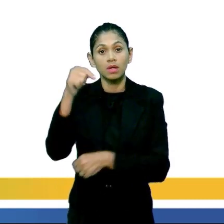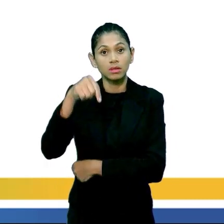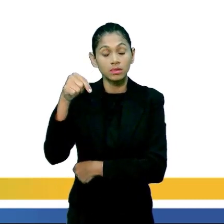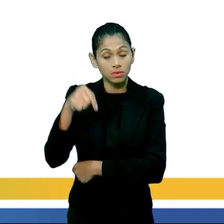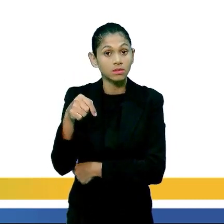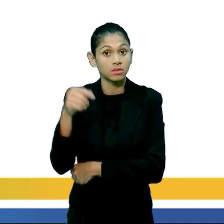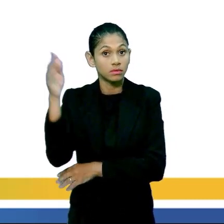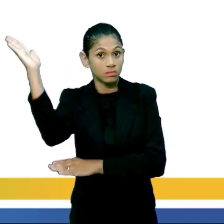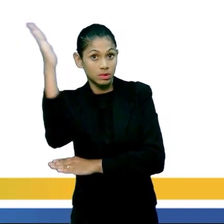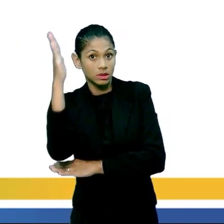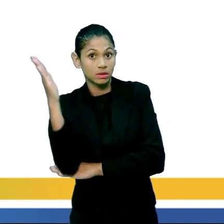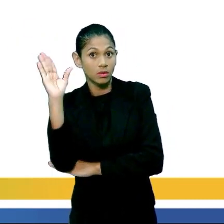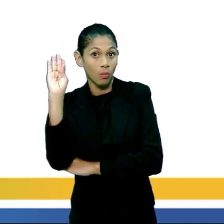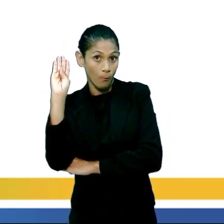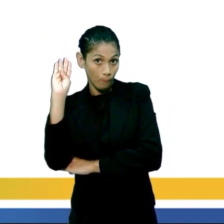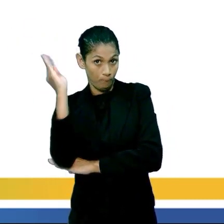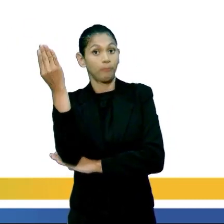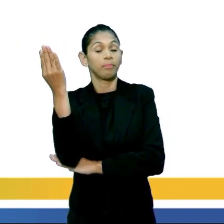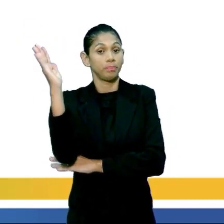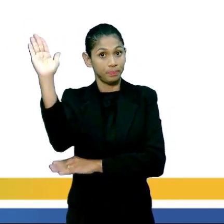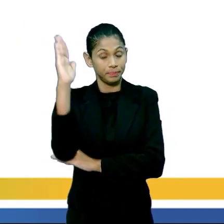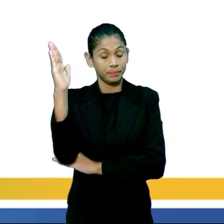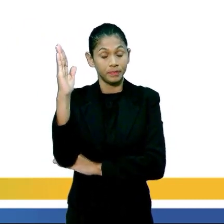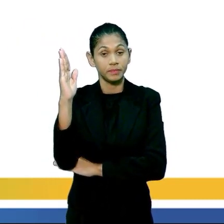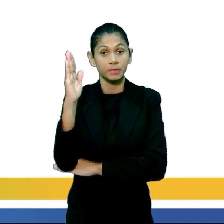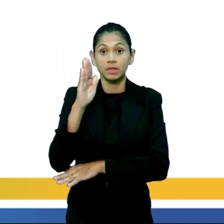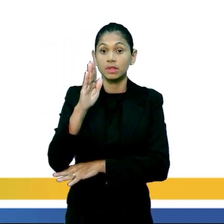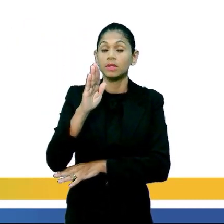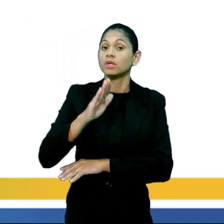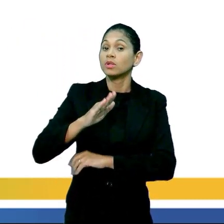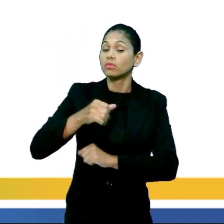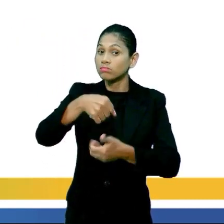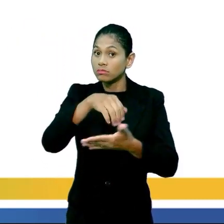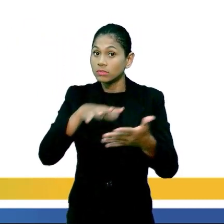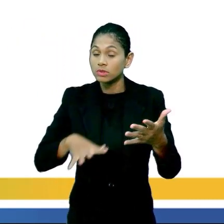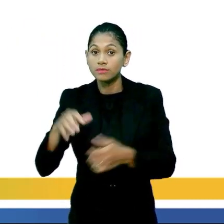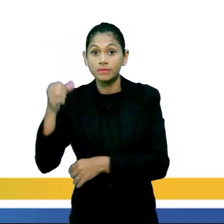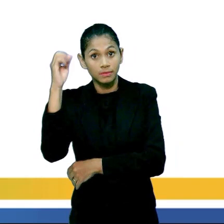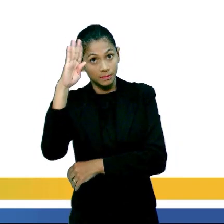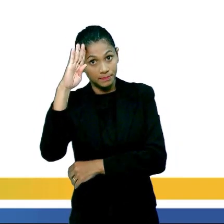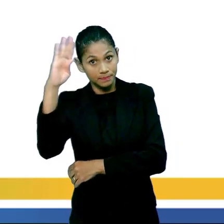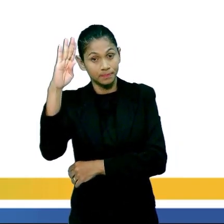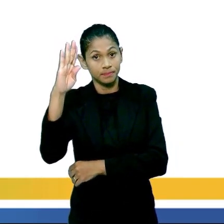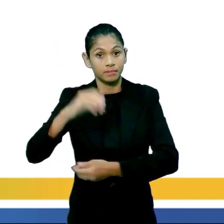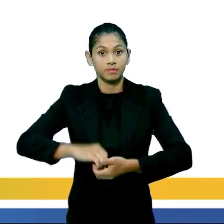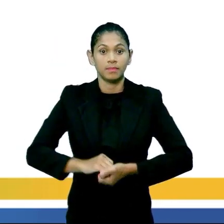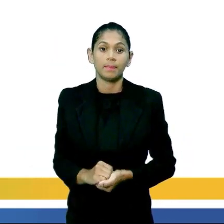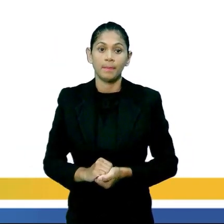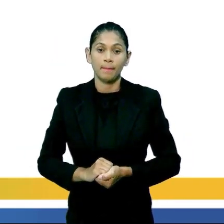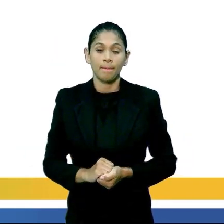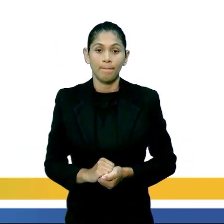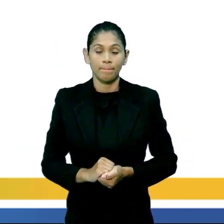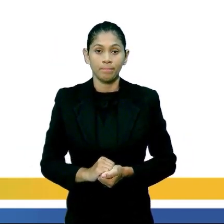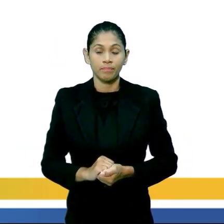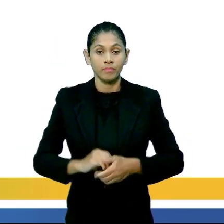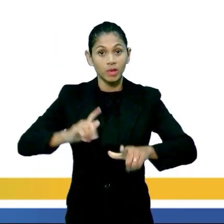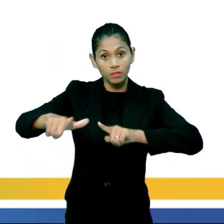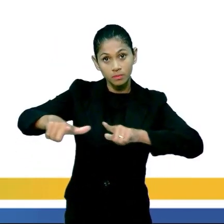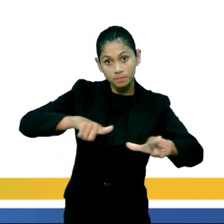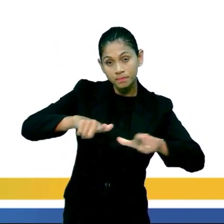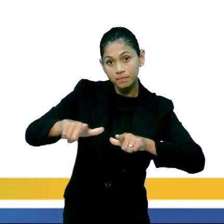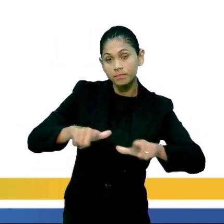o pau-brasil, né, como atividade principal. Havia a droga do sertão e outras coisinhas. E o trabalho